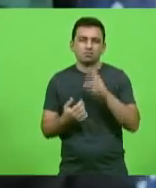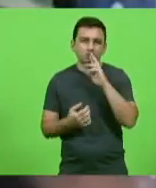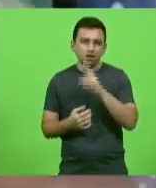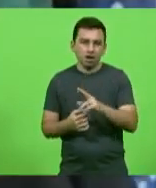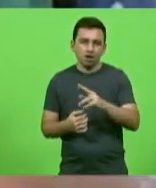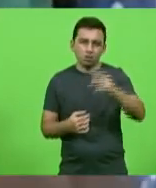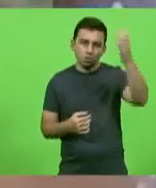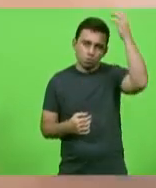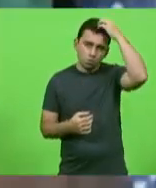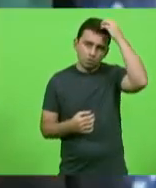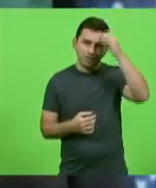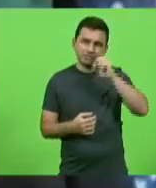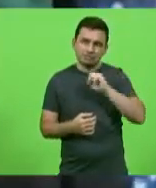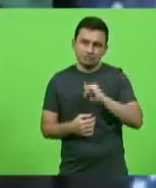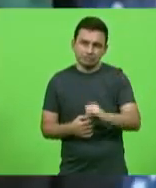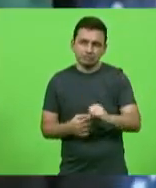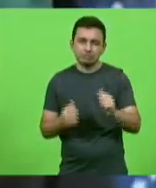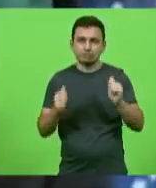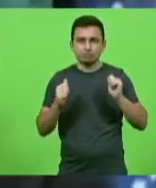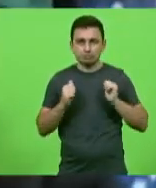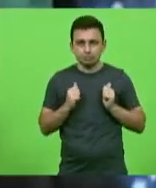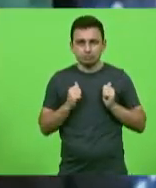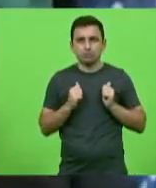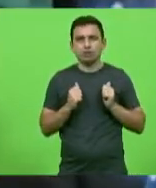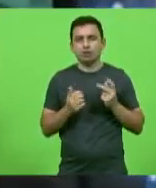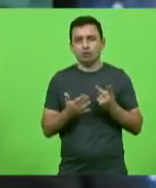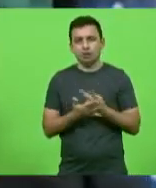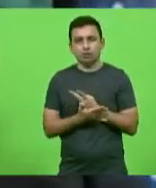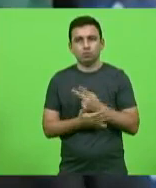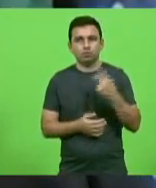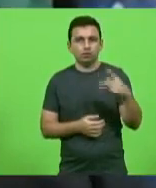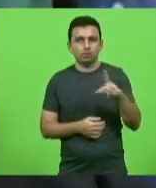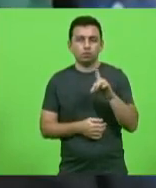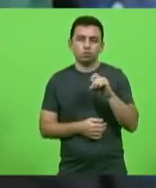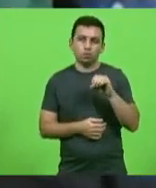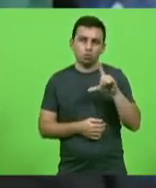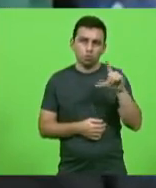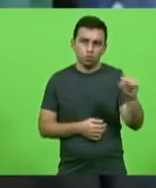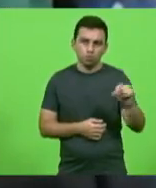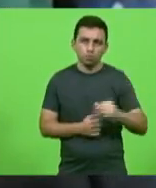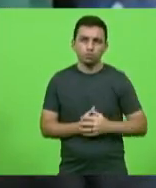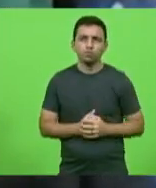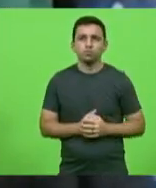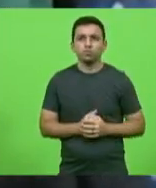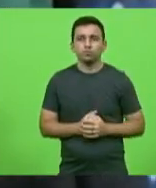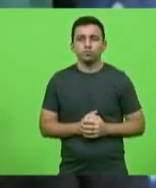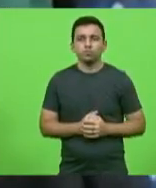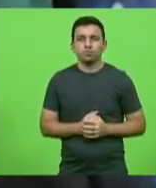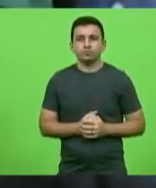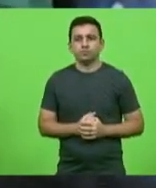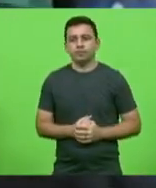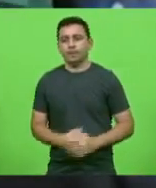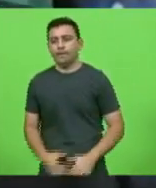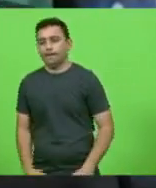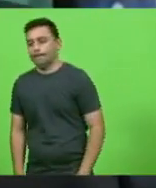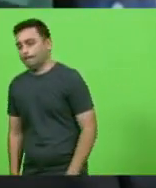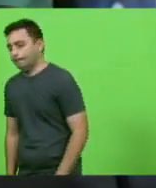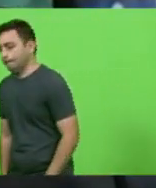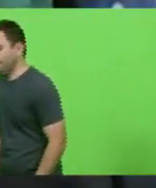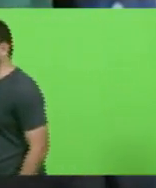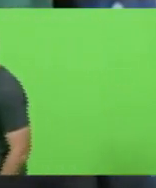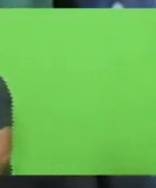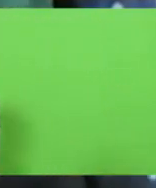vigilando aquele cuja omissão caracterizar erro grosseiro o dólar fechou a há a